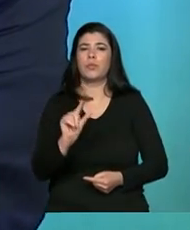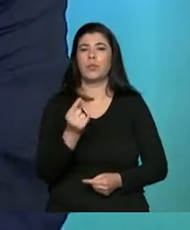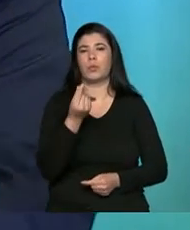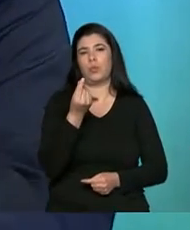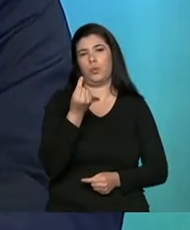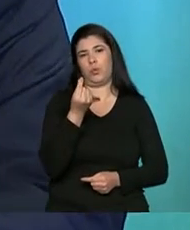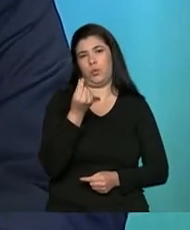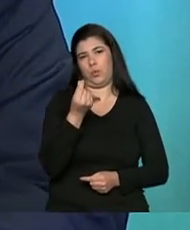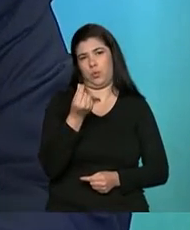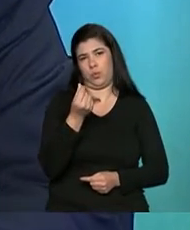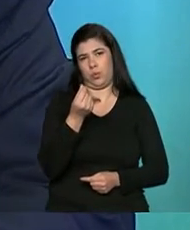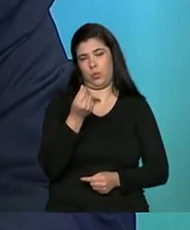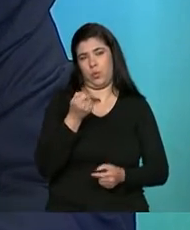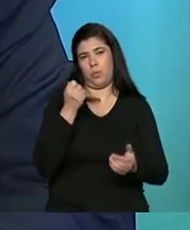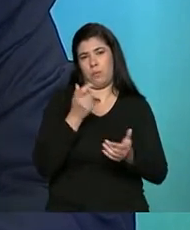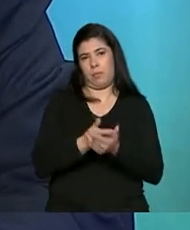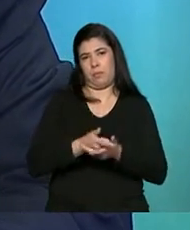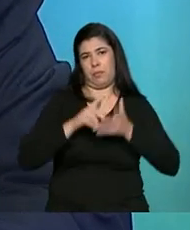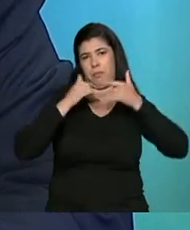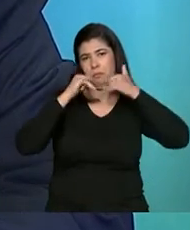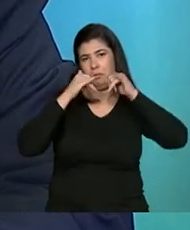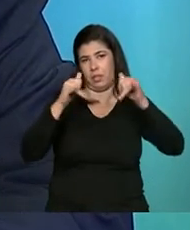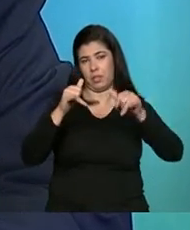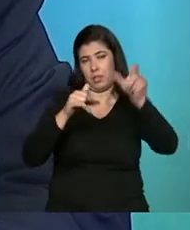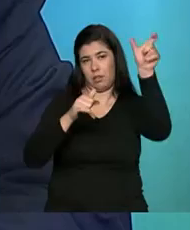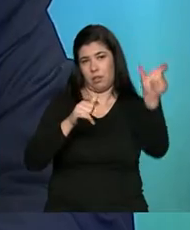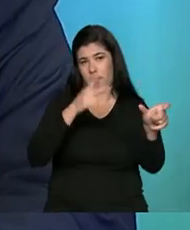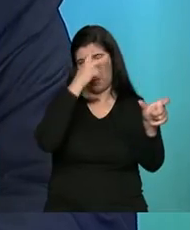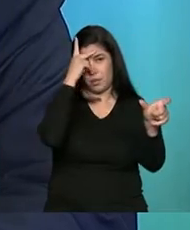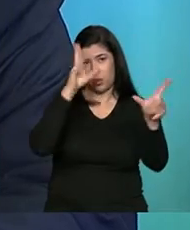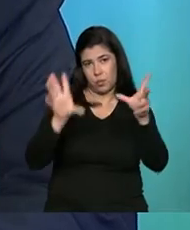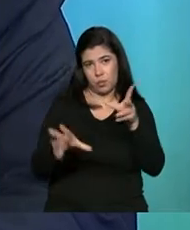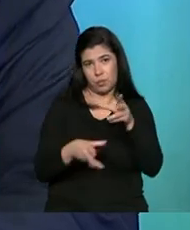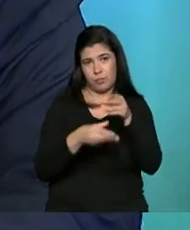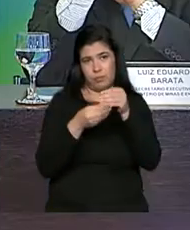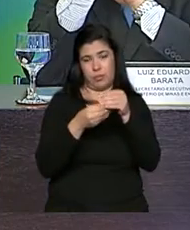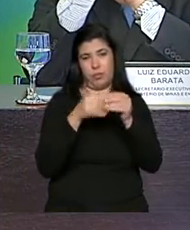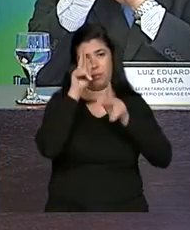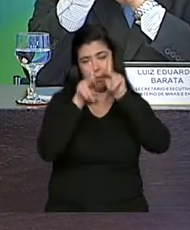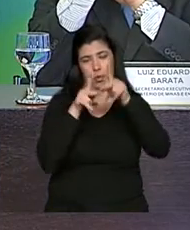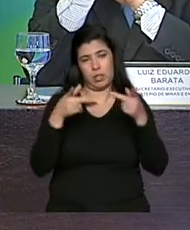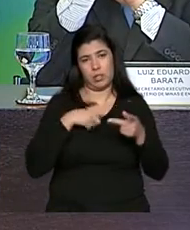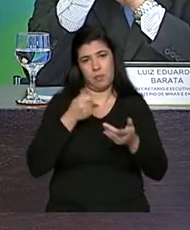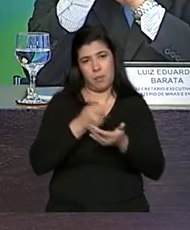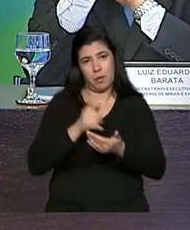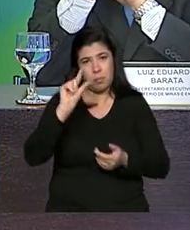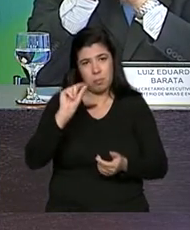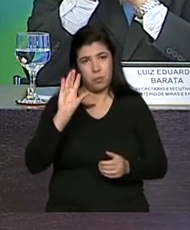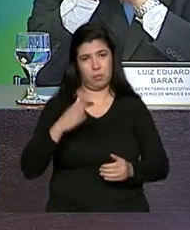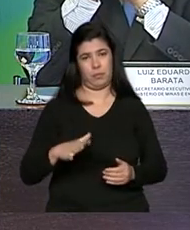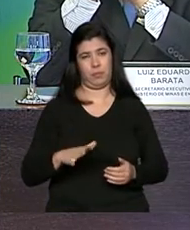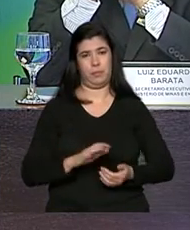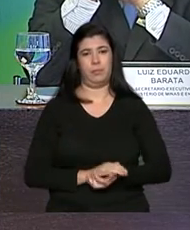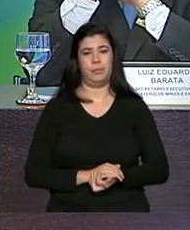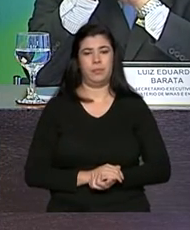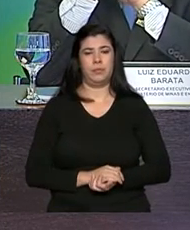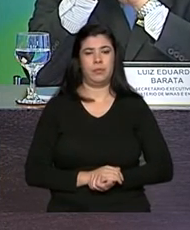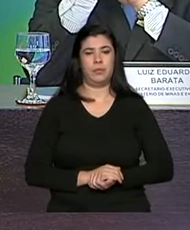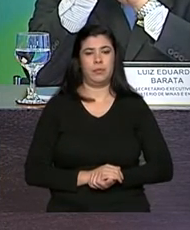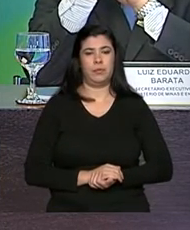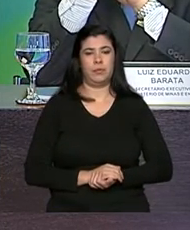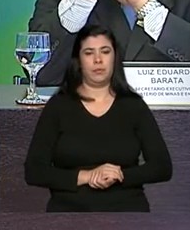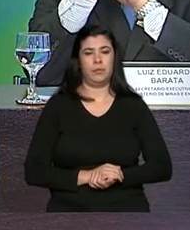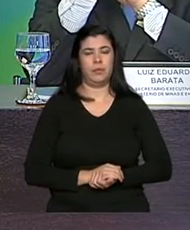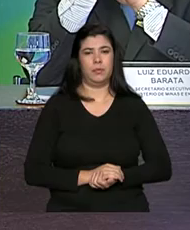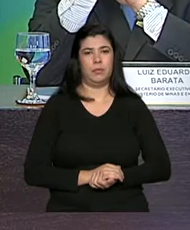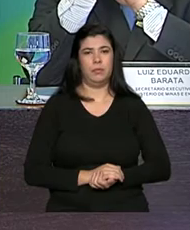de que o setor começa a entrar a partir de agora o ministro é eduardo rodrigues